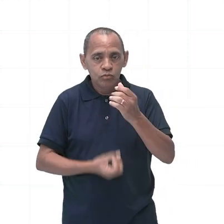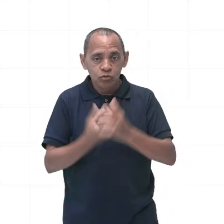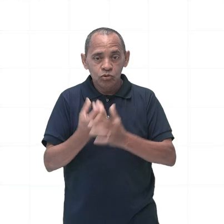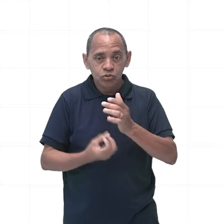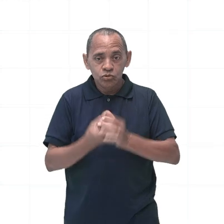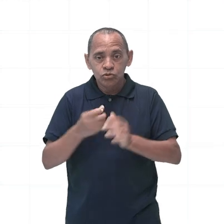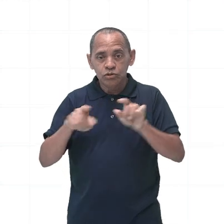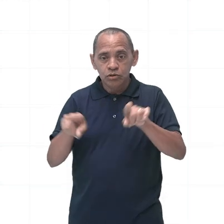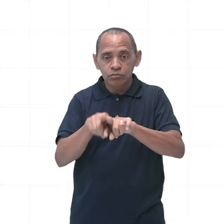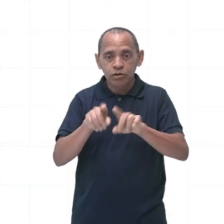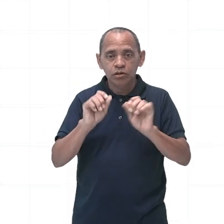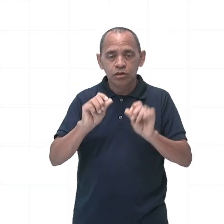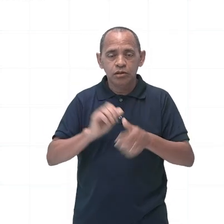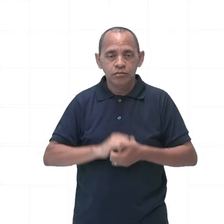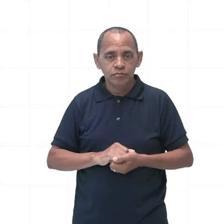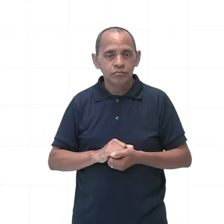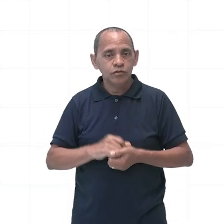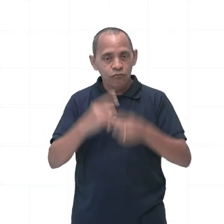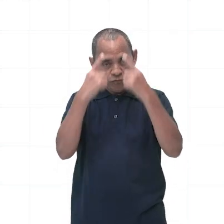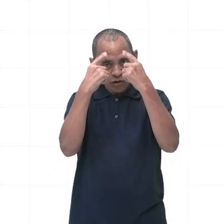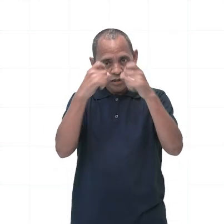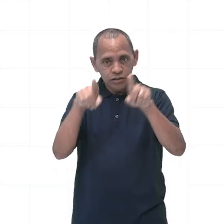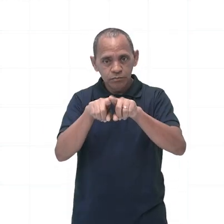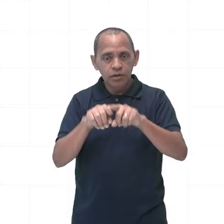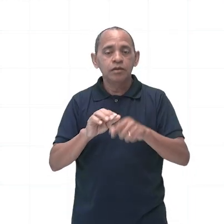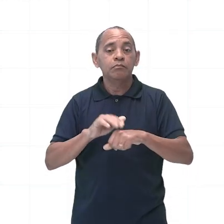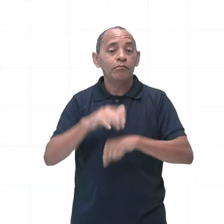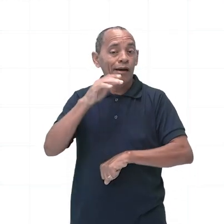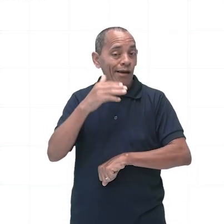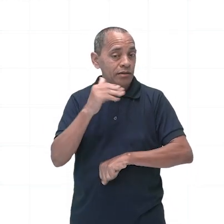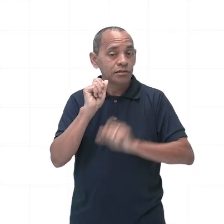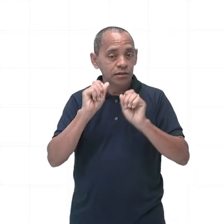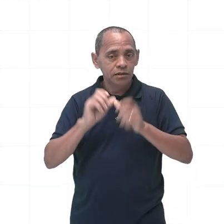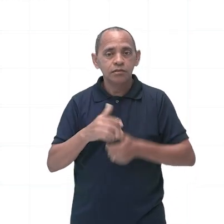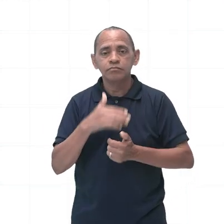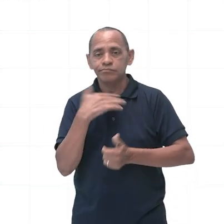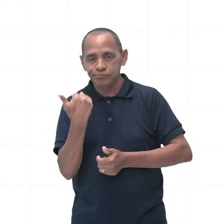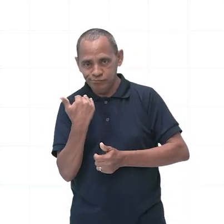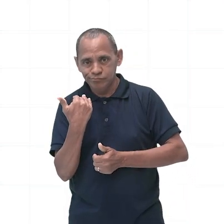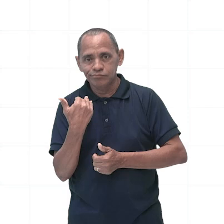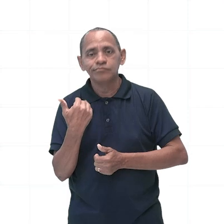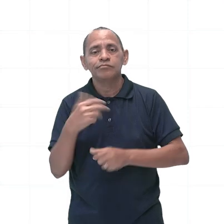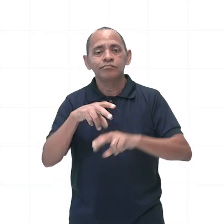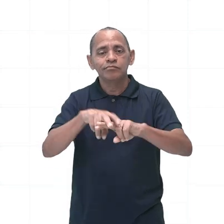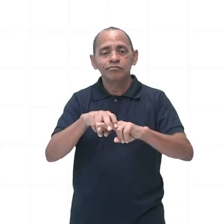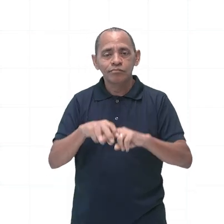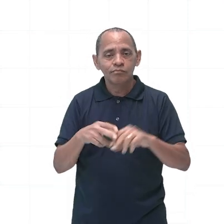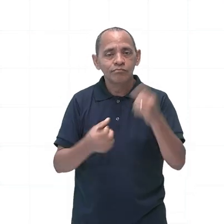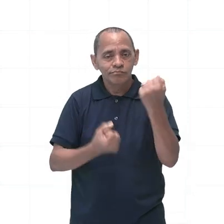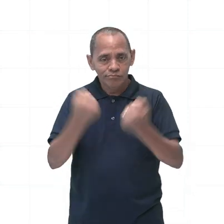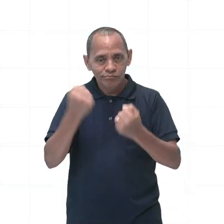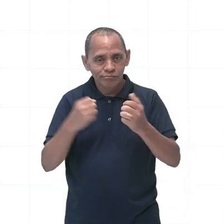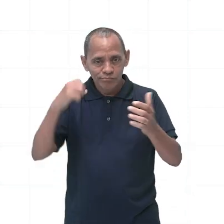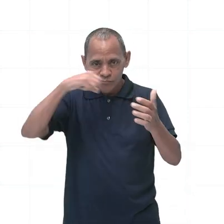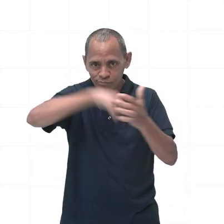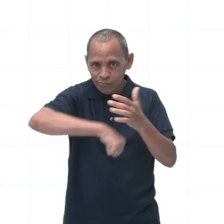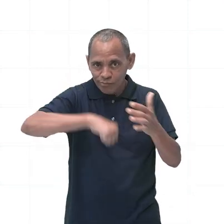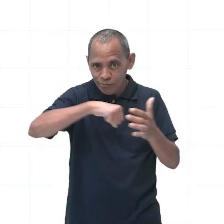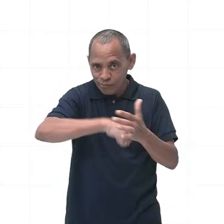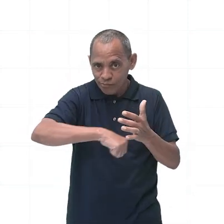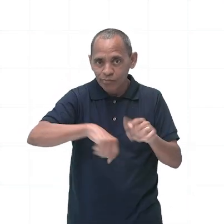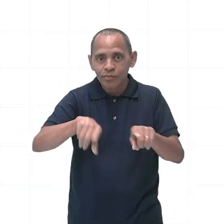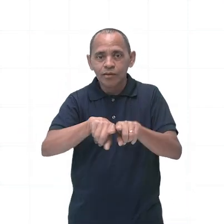via consumo de álcool e mais mortes violentas via acidente de trânsito, não nos dará